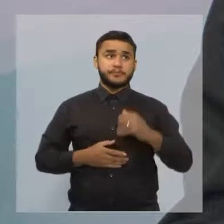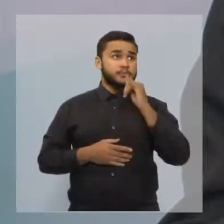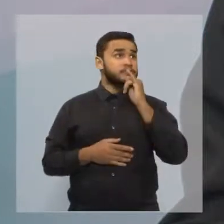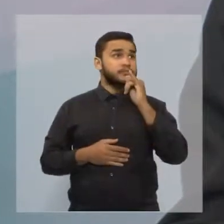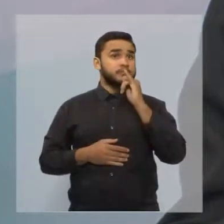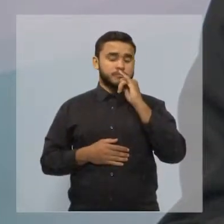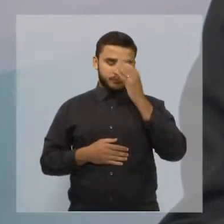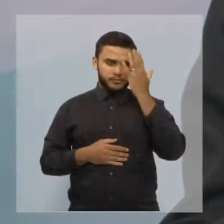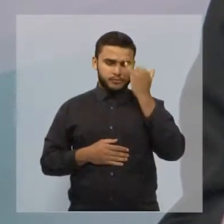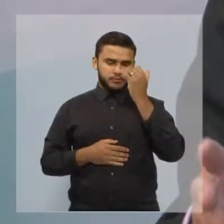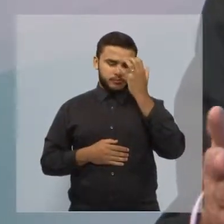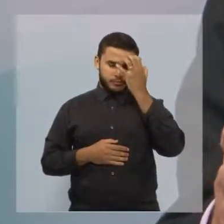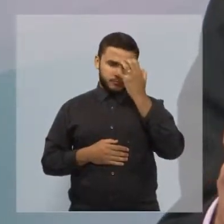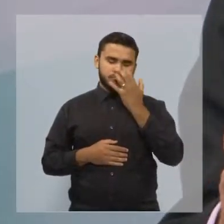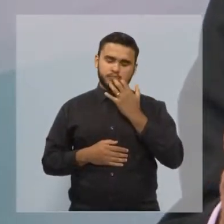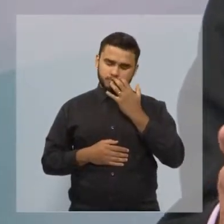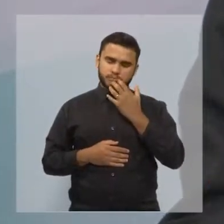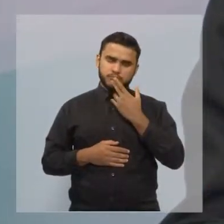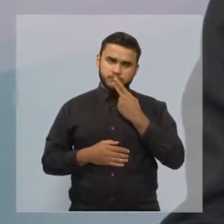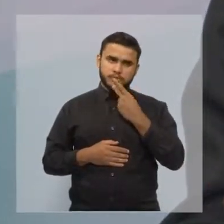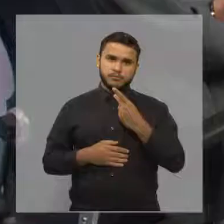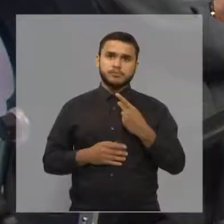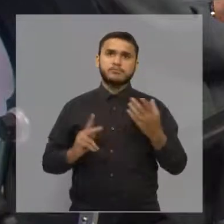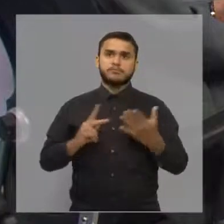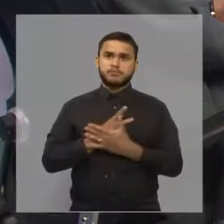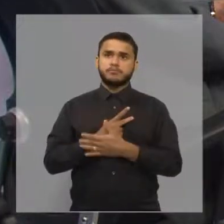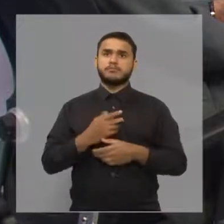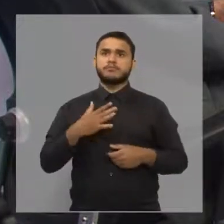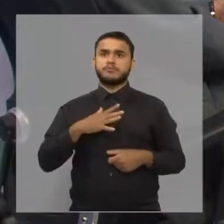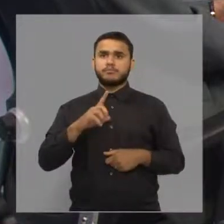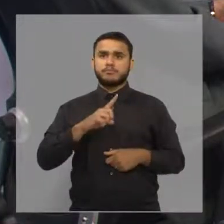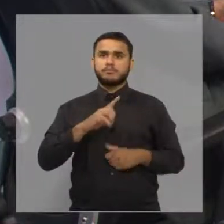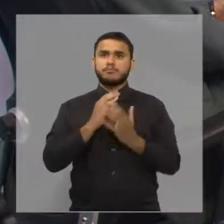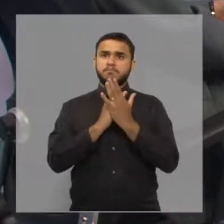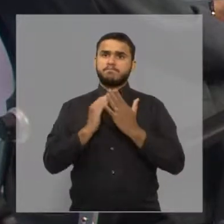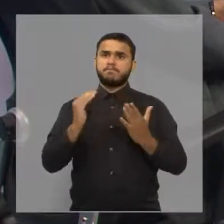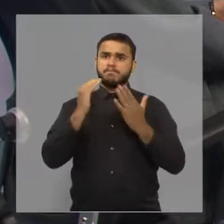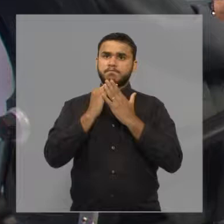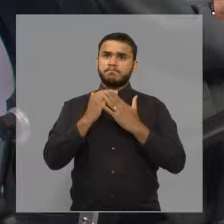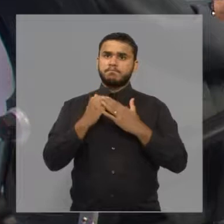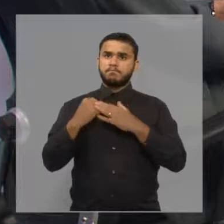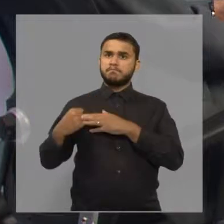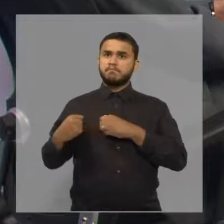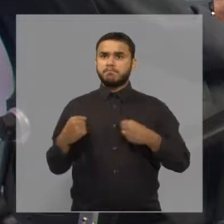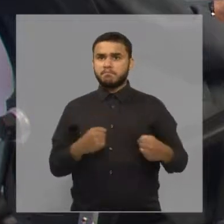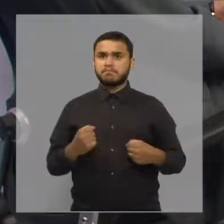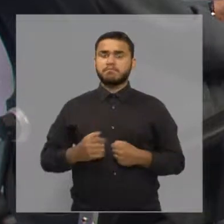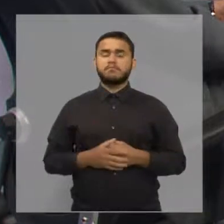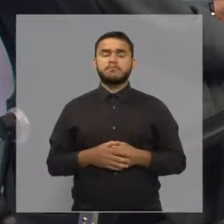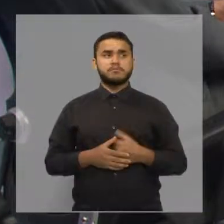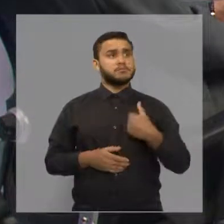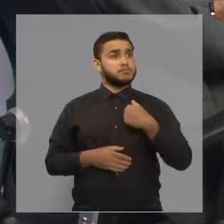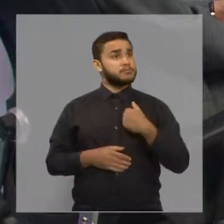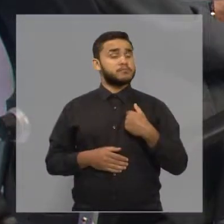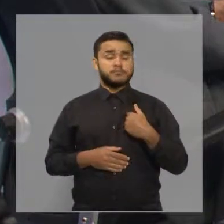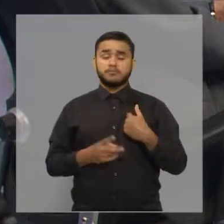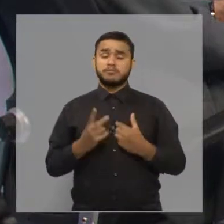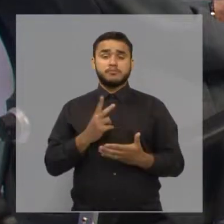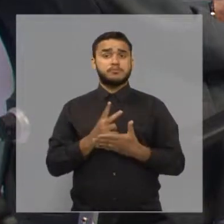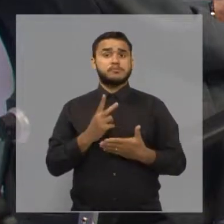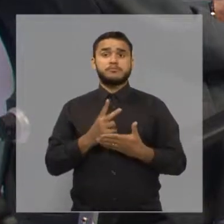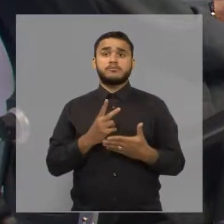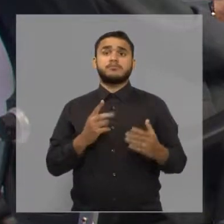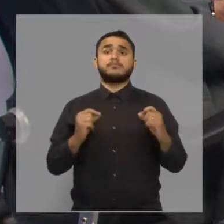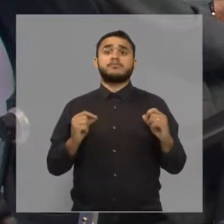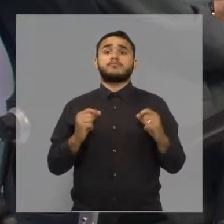Obviamente que de maneira episódica acontecem abusos de autoridade, mas eu sempre achei que o